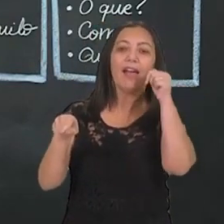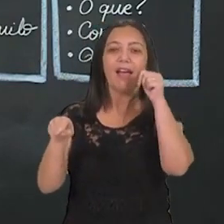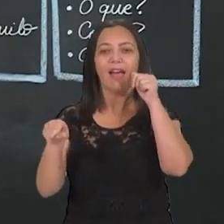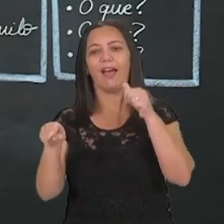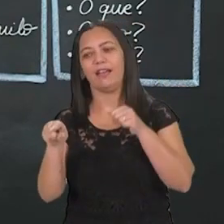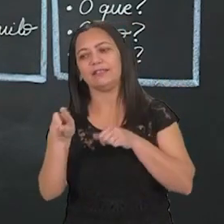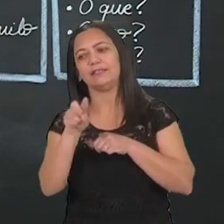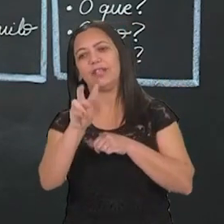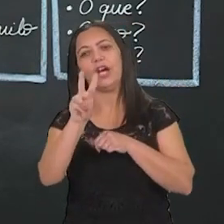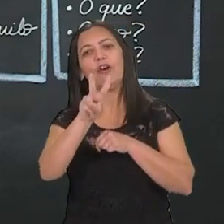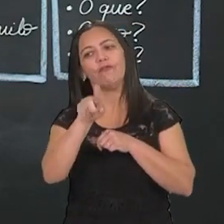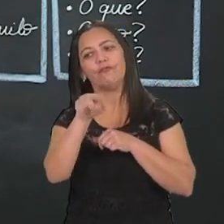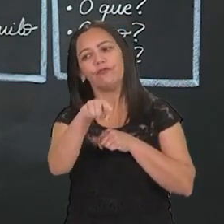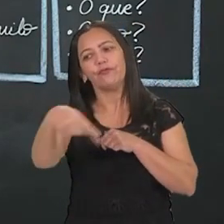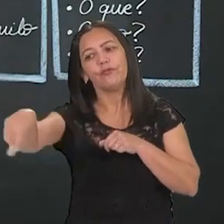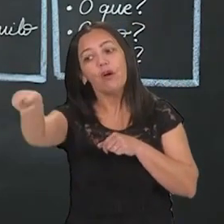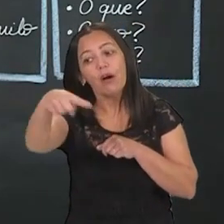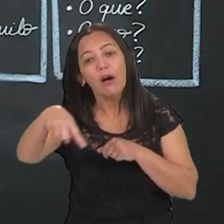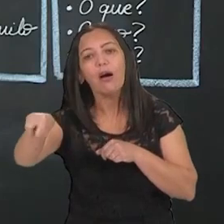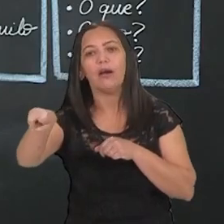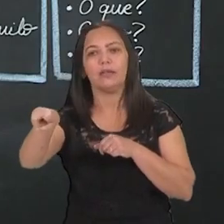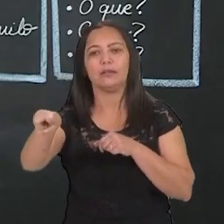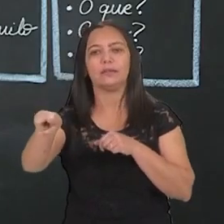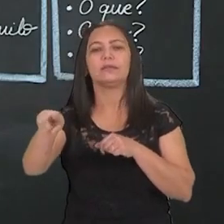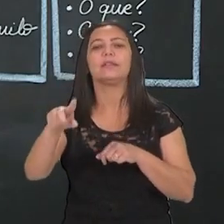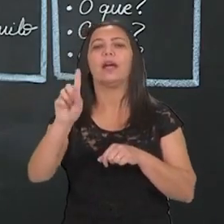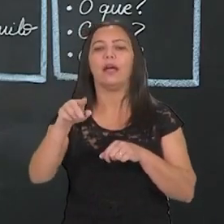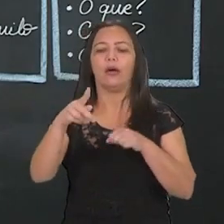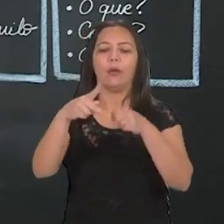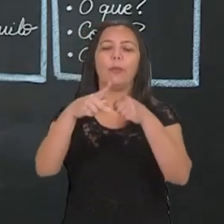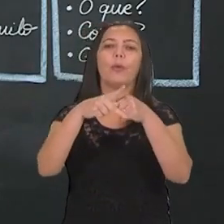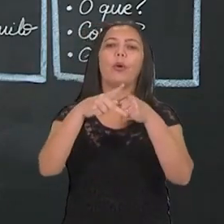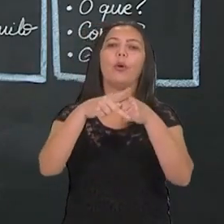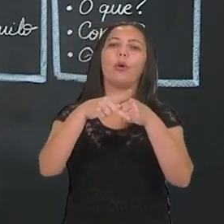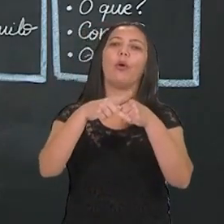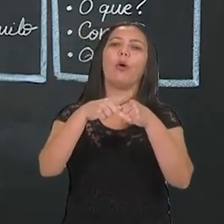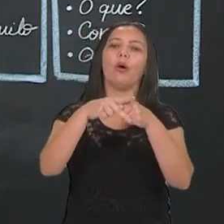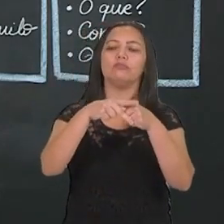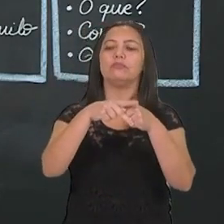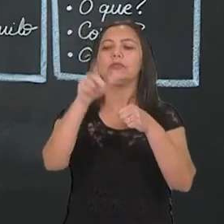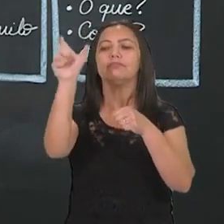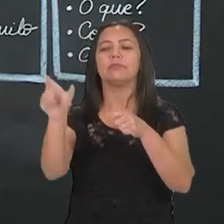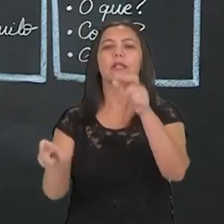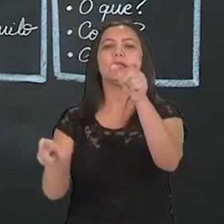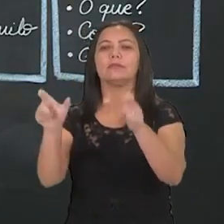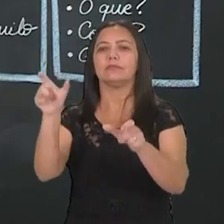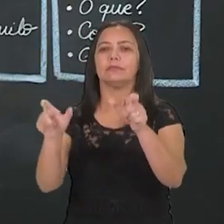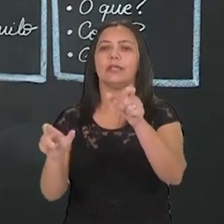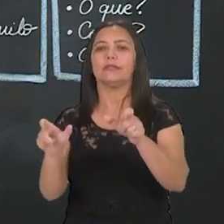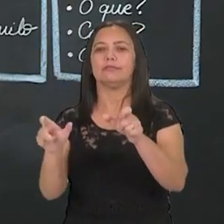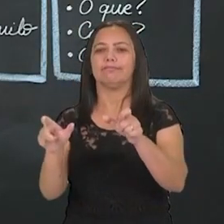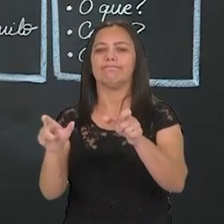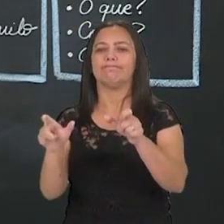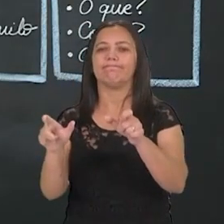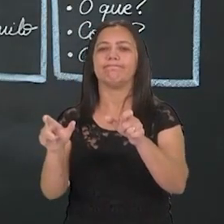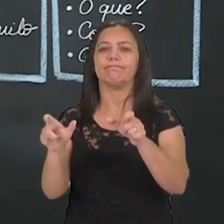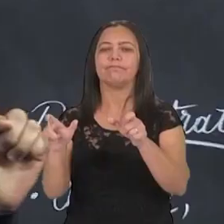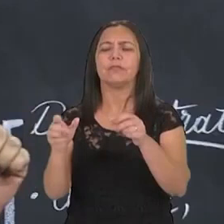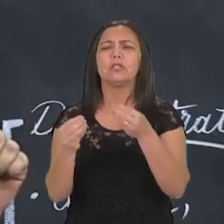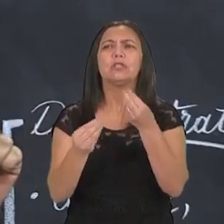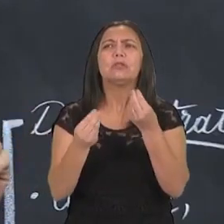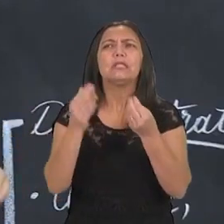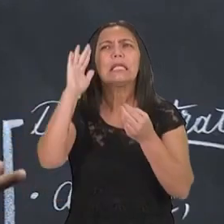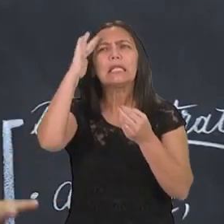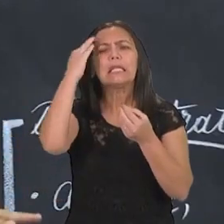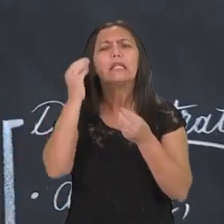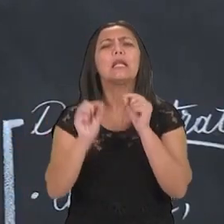pessoais. E tem uma classificação especial para eles. A gente chama esses pronomes pessoais de pronomes pessoais do caso reto. Por que a gente